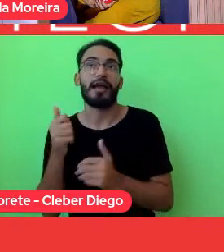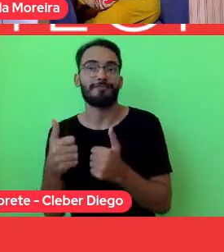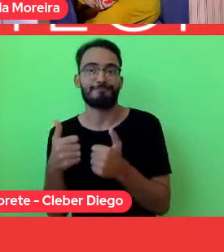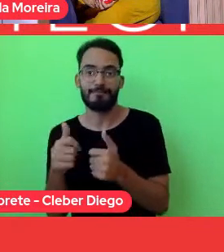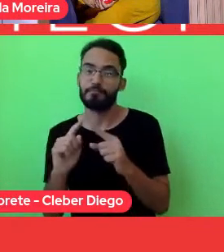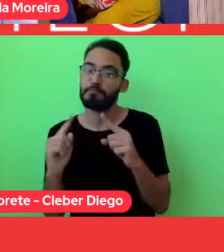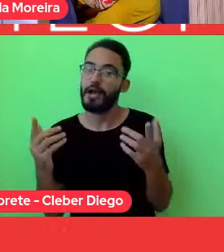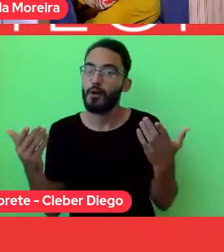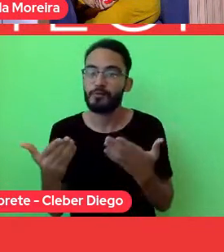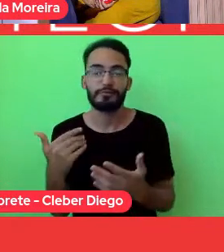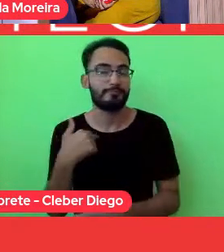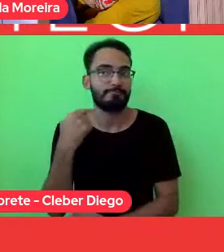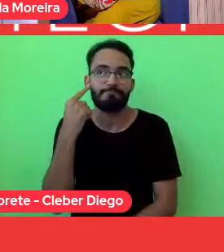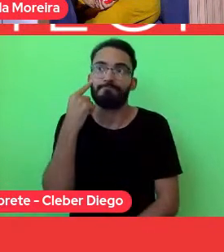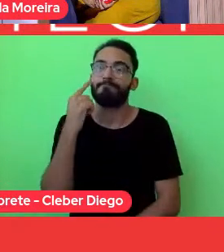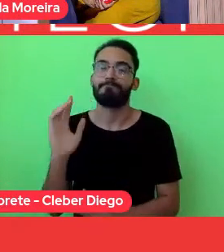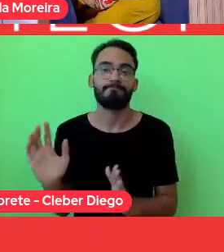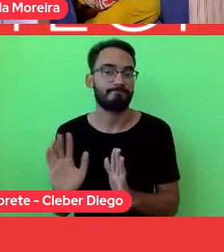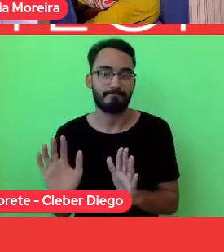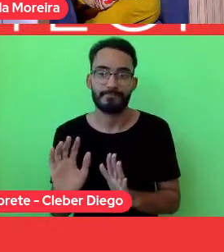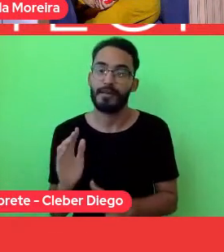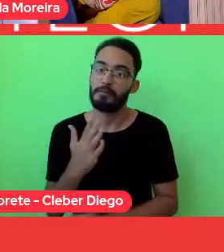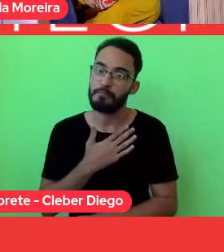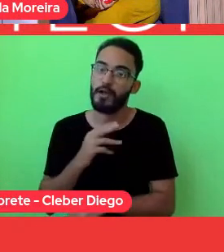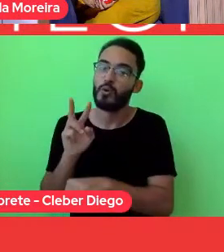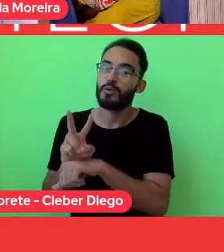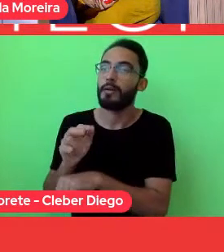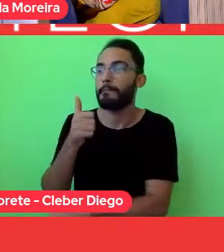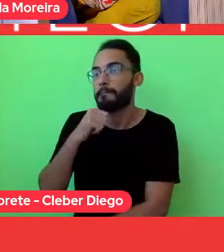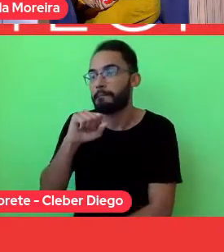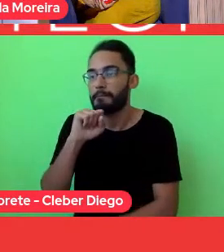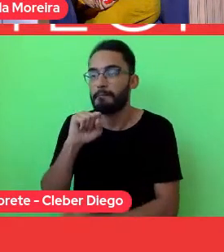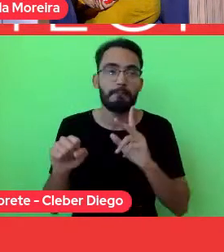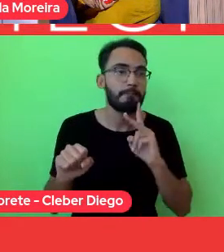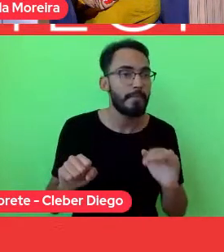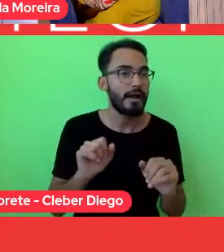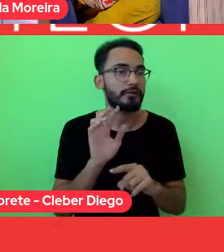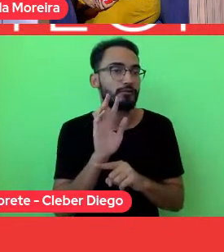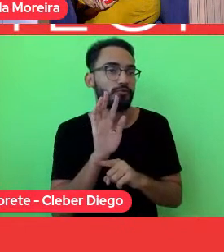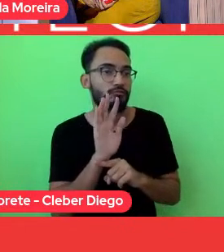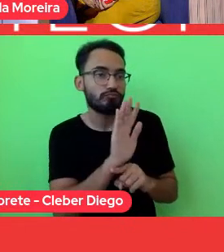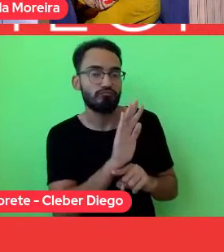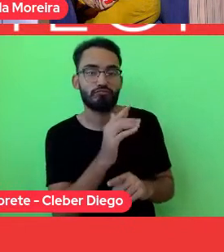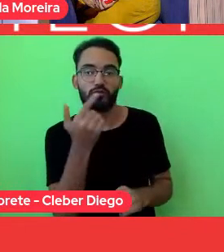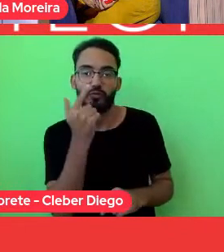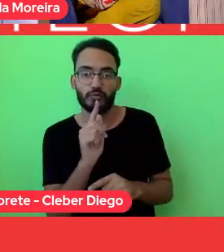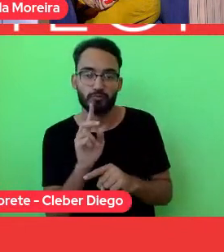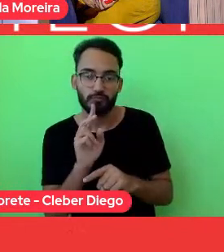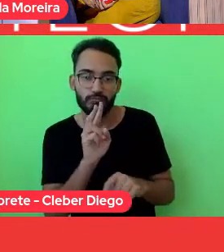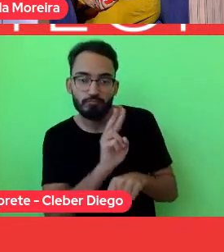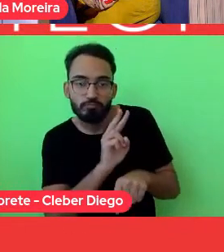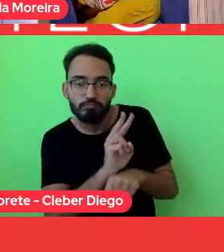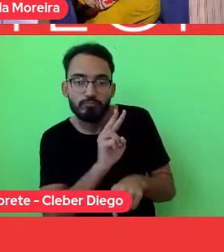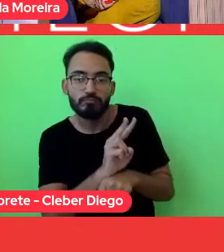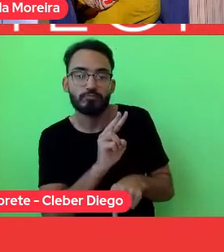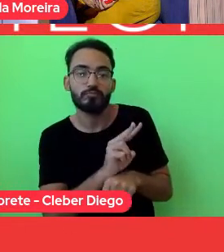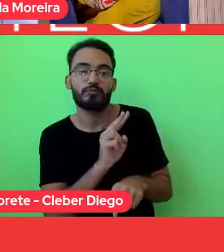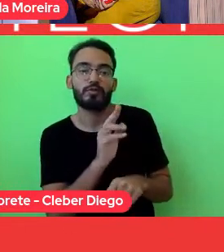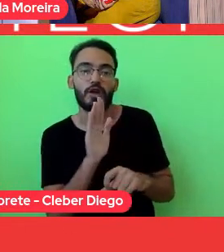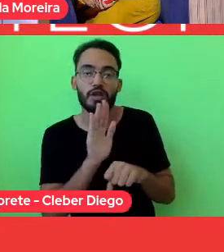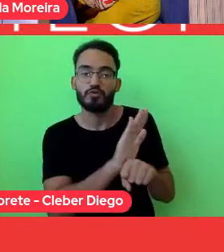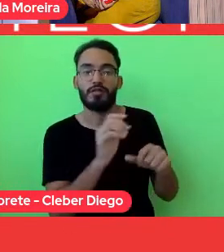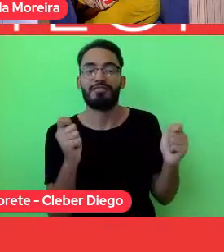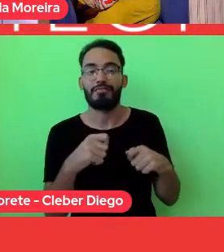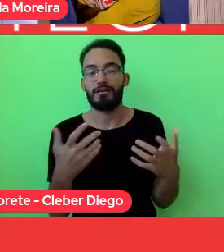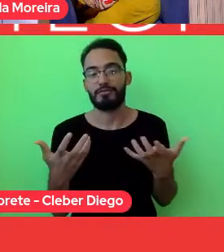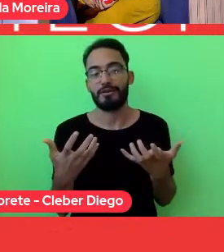que eu tenho. Assim, a minha prioridade na vida é cuidar da minha mãe e do meu pai, poder dar tranquilidade para eles, a dignidade para eles também, não